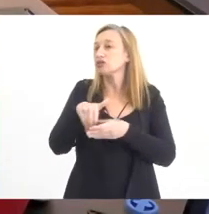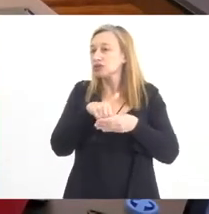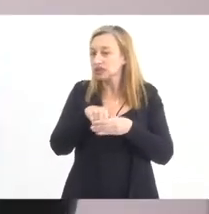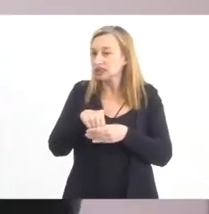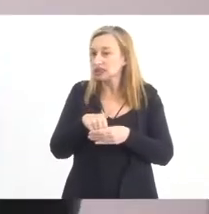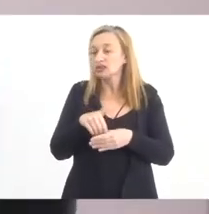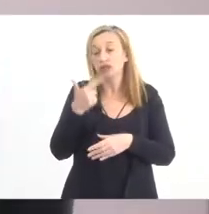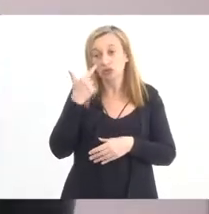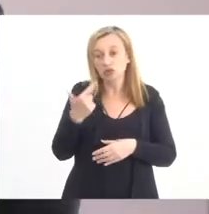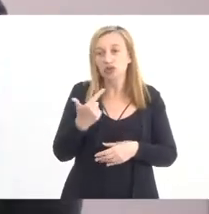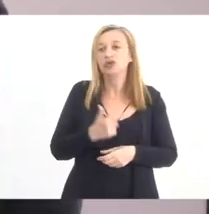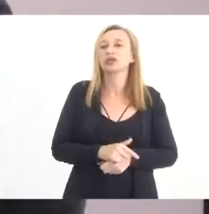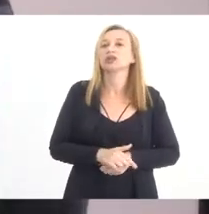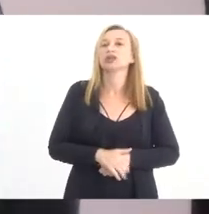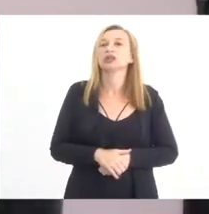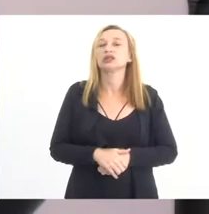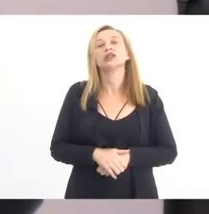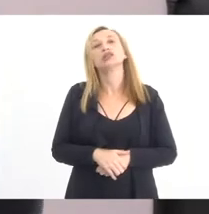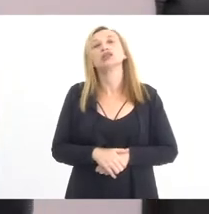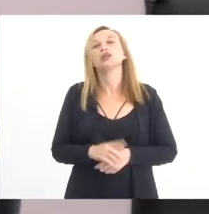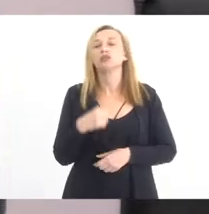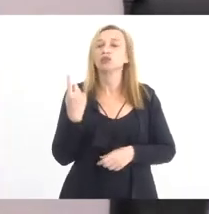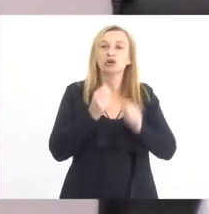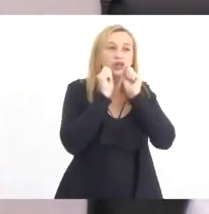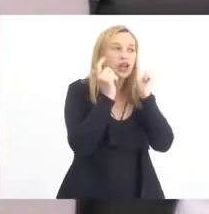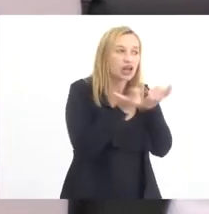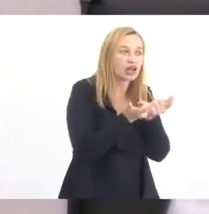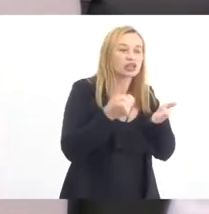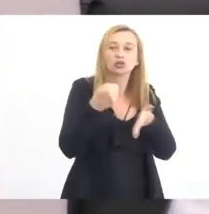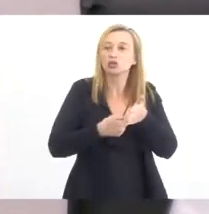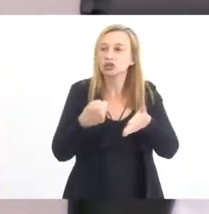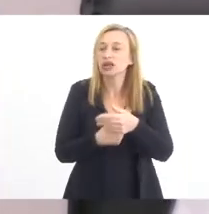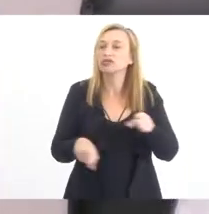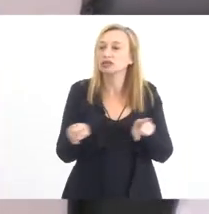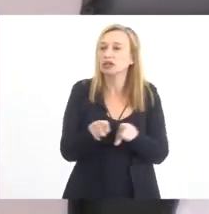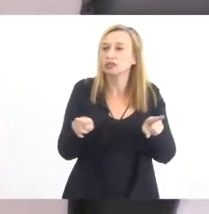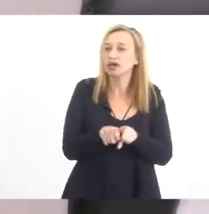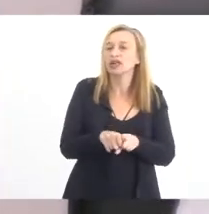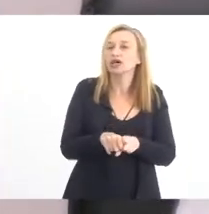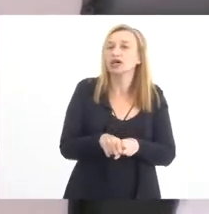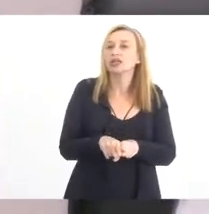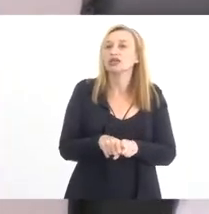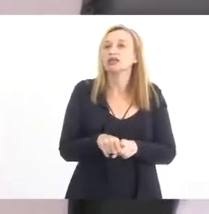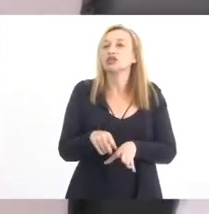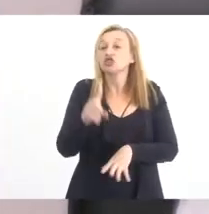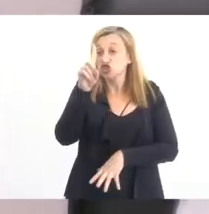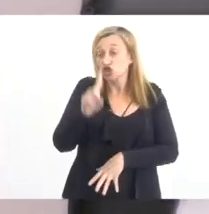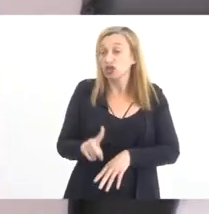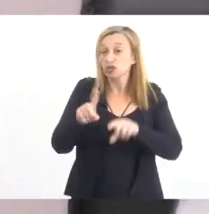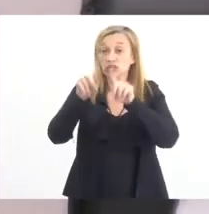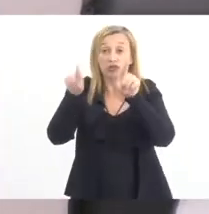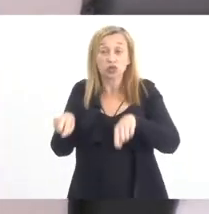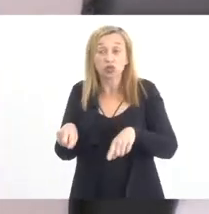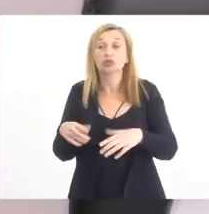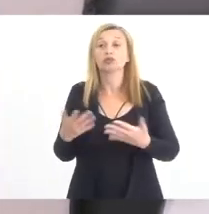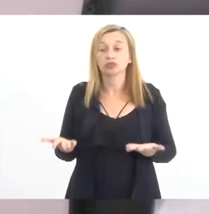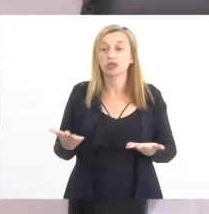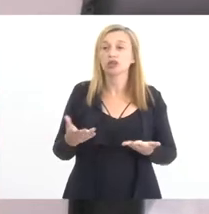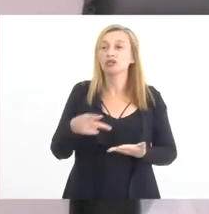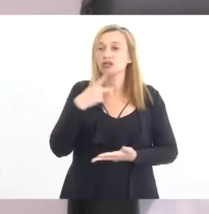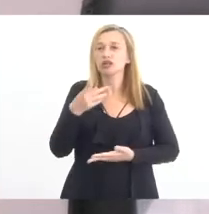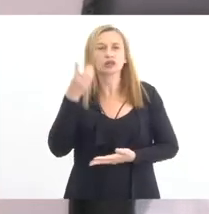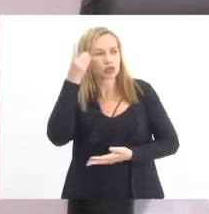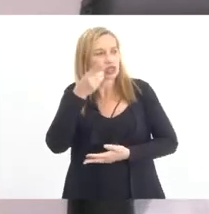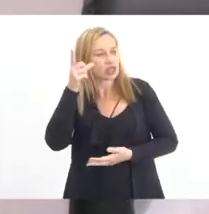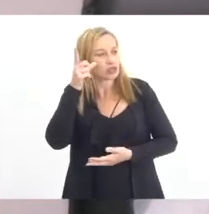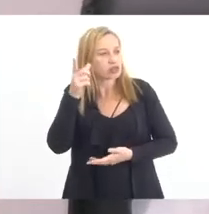se arrastando. Né? Assim como a gente na Alerj também tem lutado muito, né, para garantir os direitos dos servidores. Né? Eu cito aí a deputada